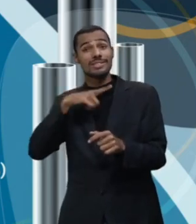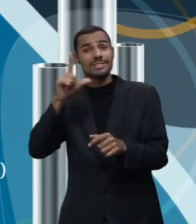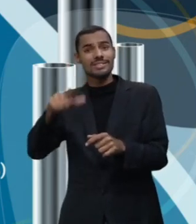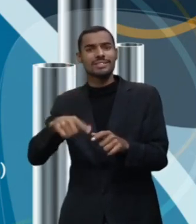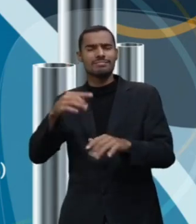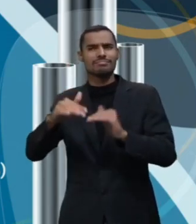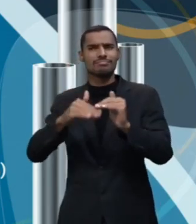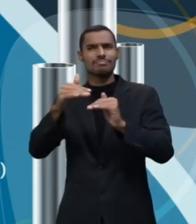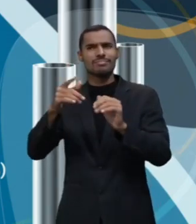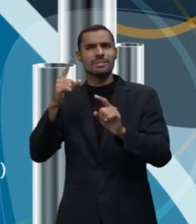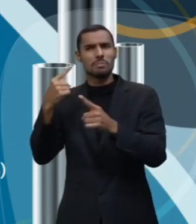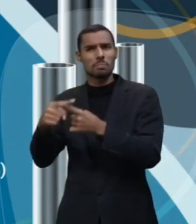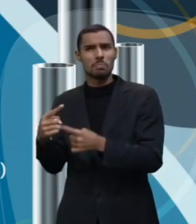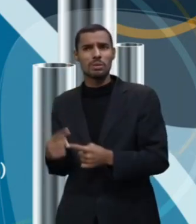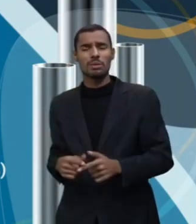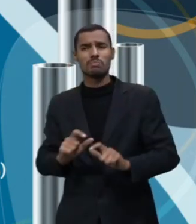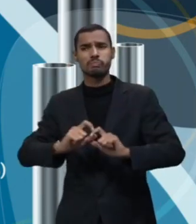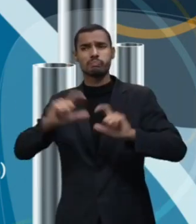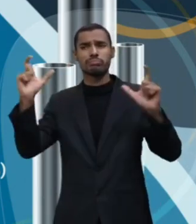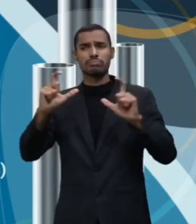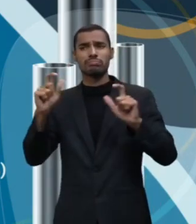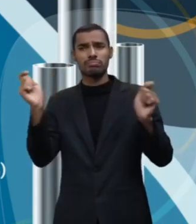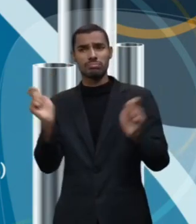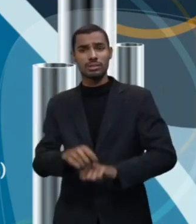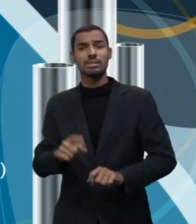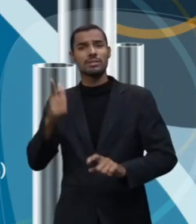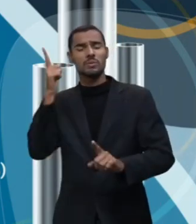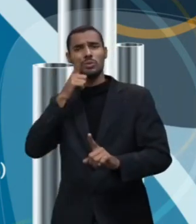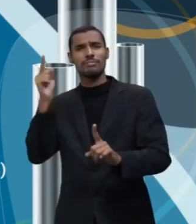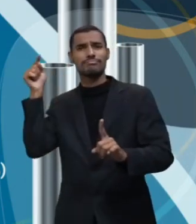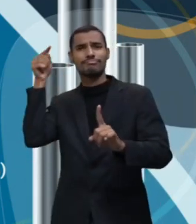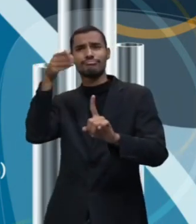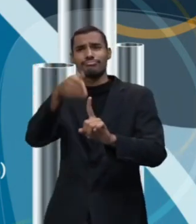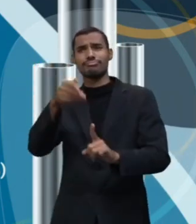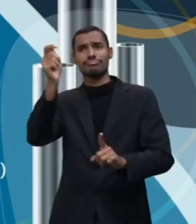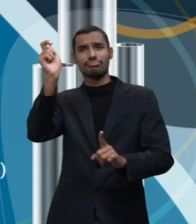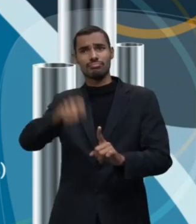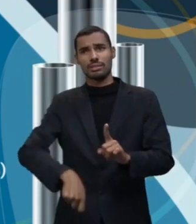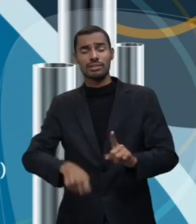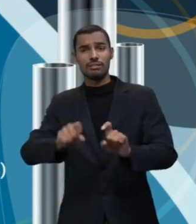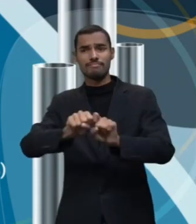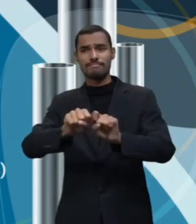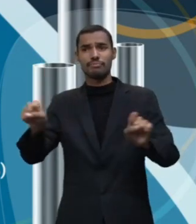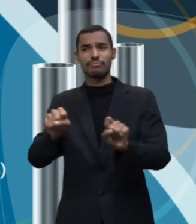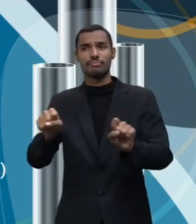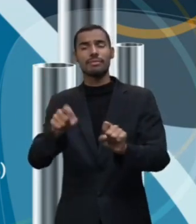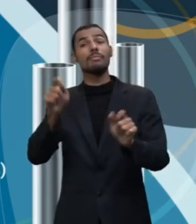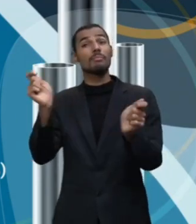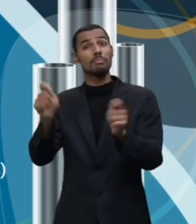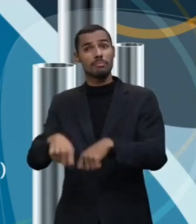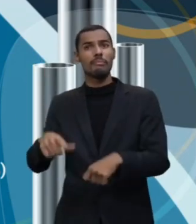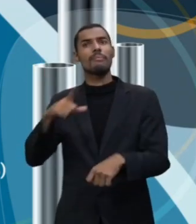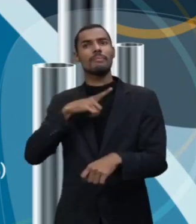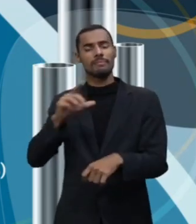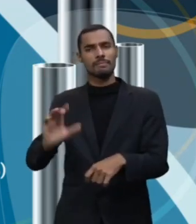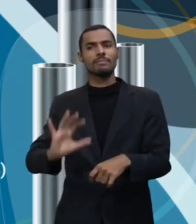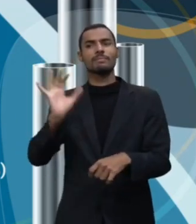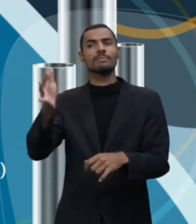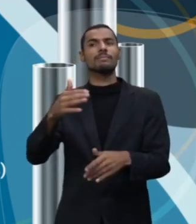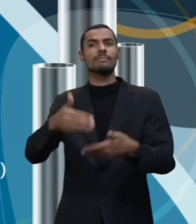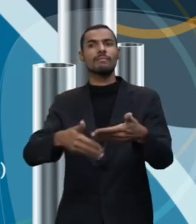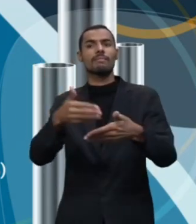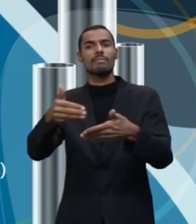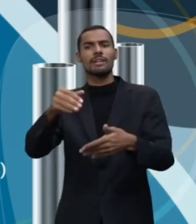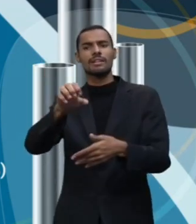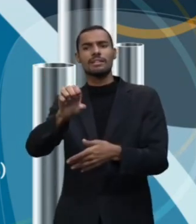um rearranjo por conta do aumento de tensão, até atingir o seu limite de ruptura. Ainda existe a possibilidade de ele alcançar a fase